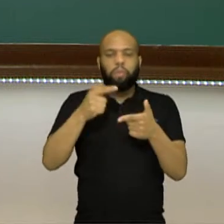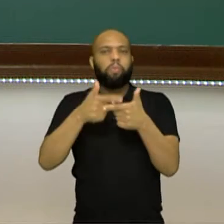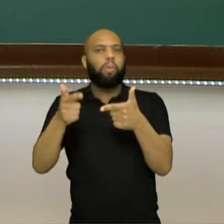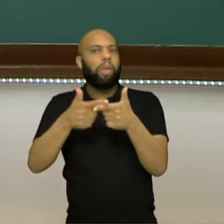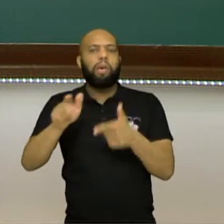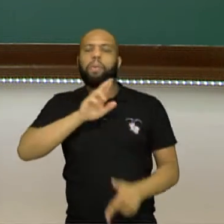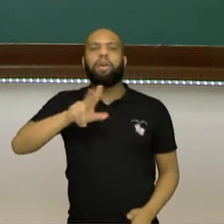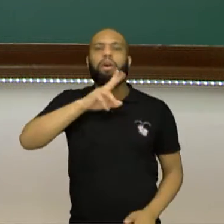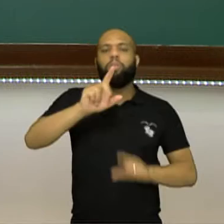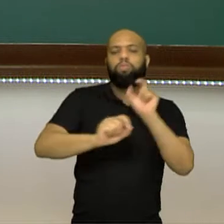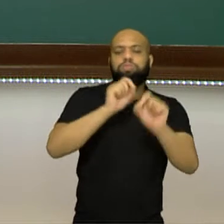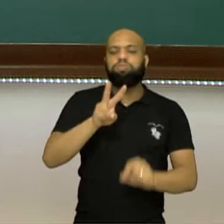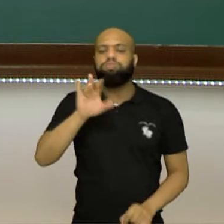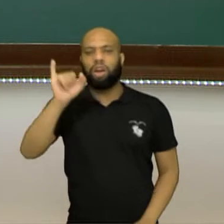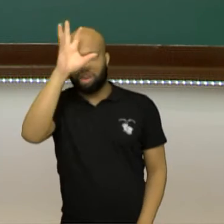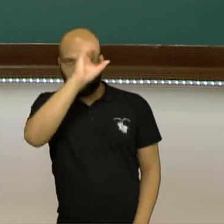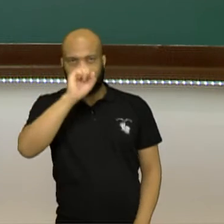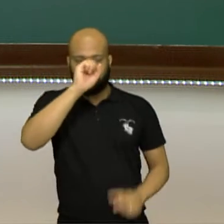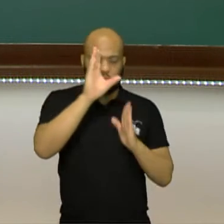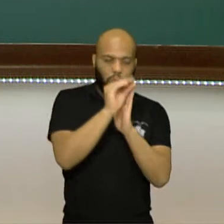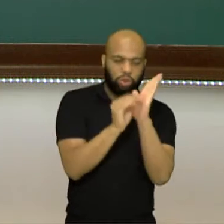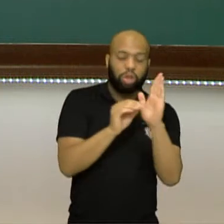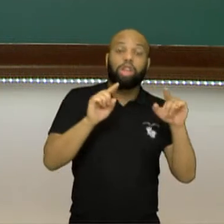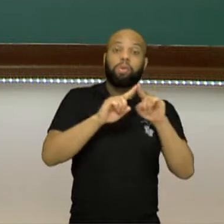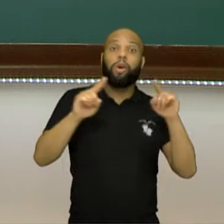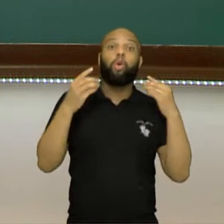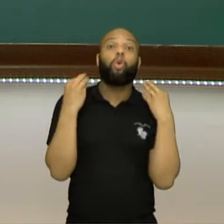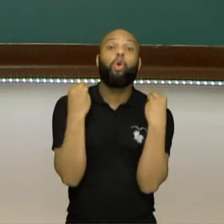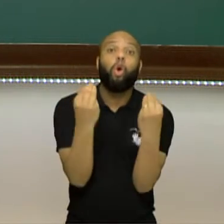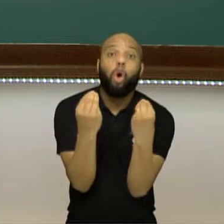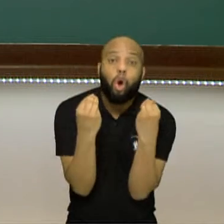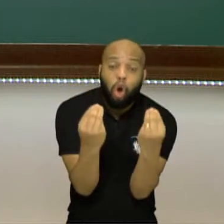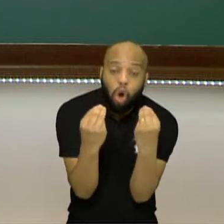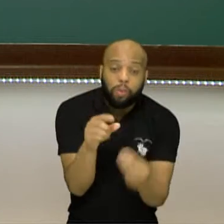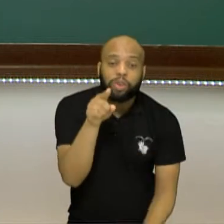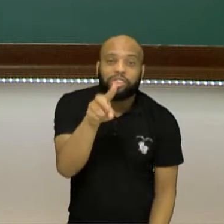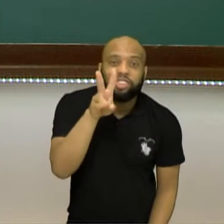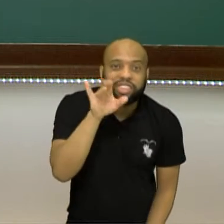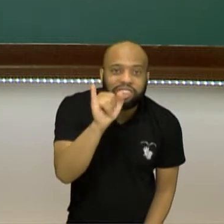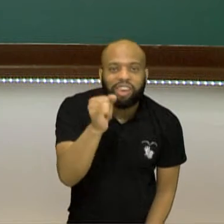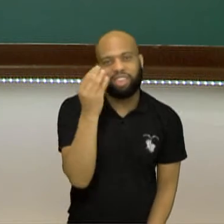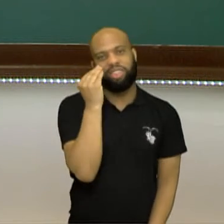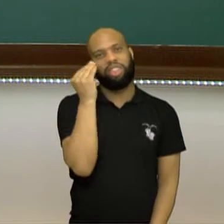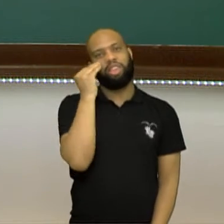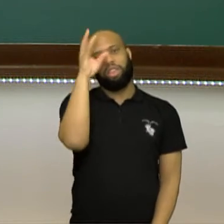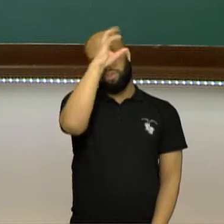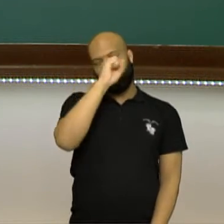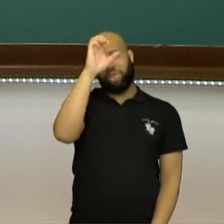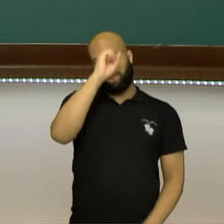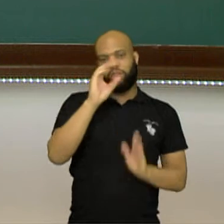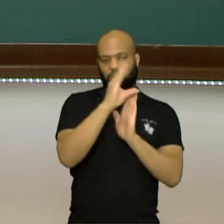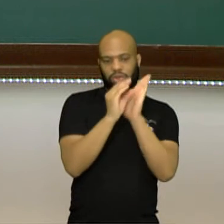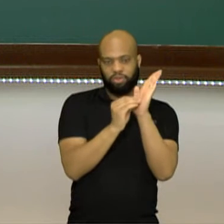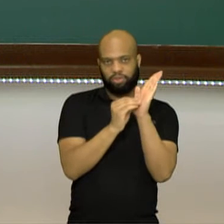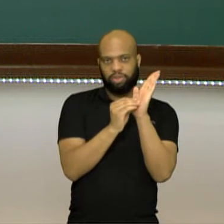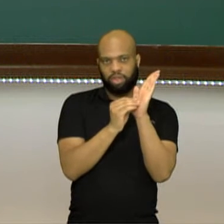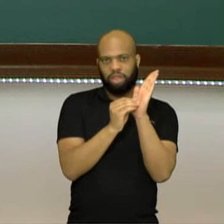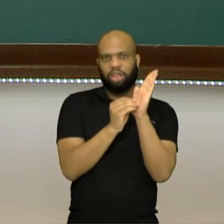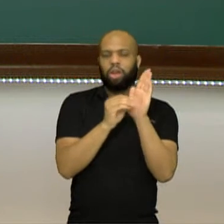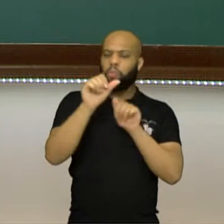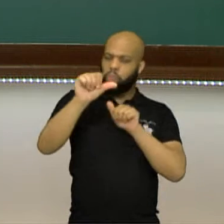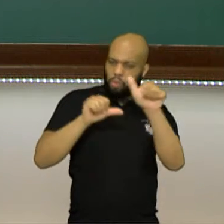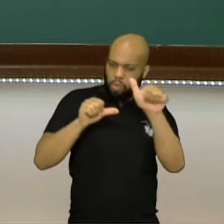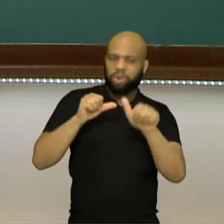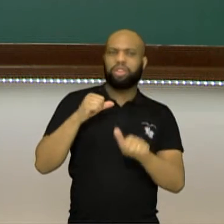não é o que vai aprender, mas como você está procurando aprender aquele conteúdo. Que tal trocar a tática? Que